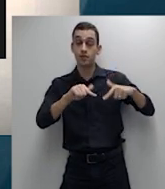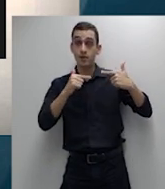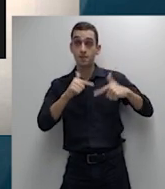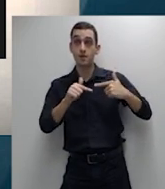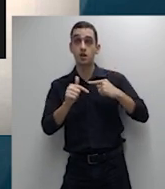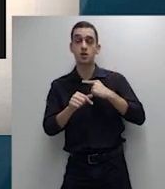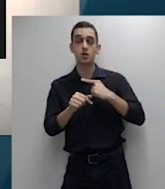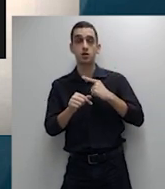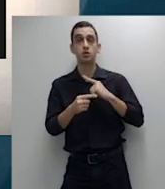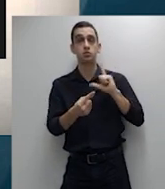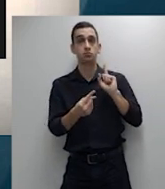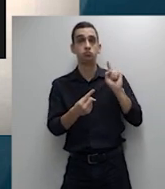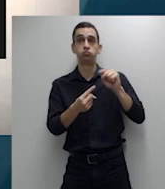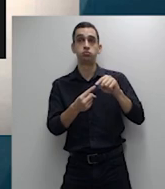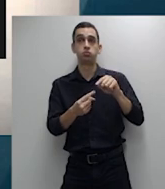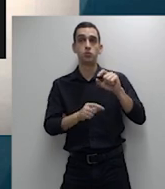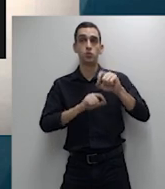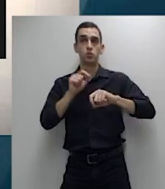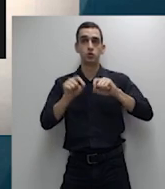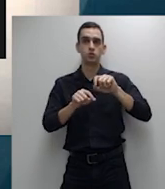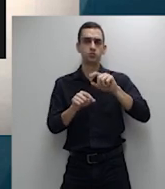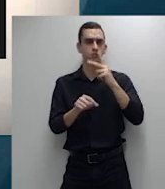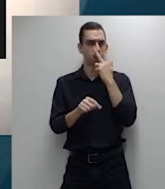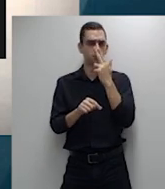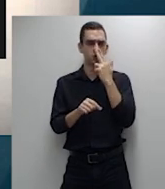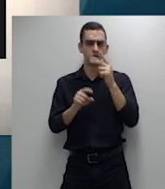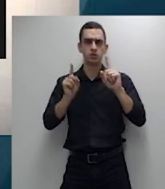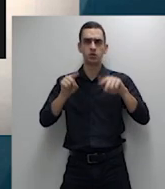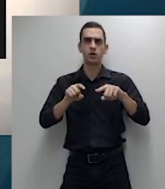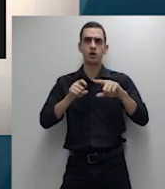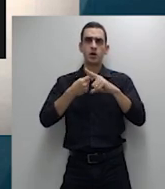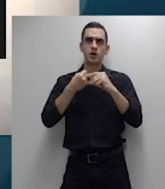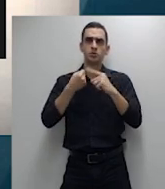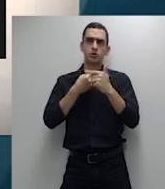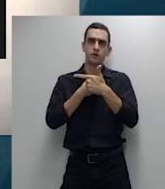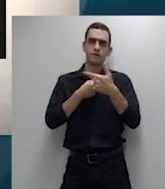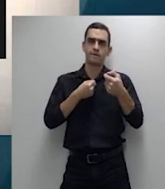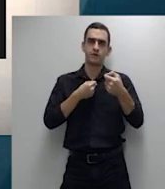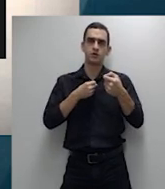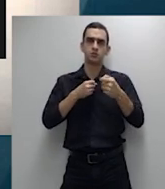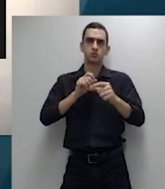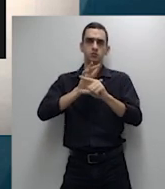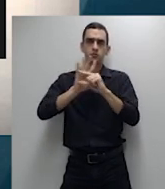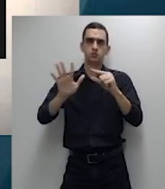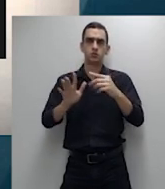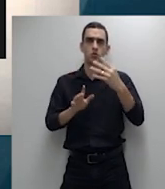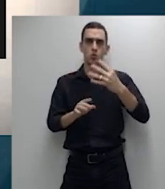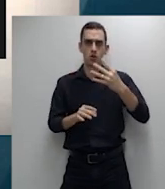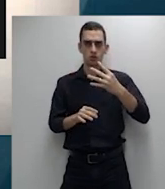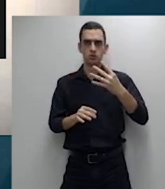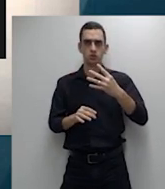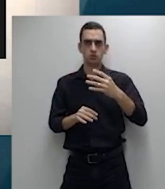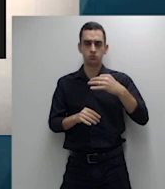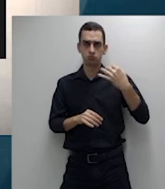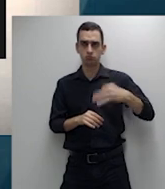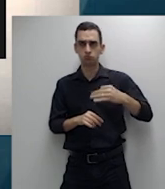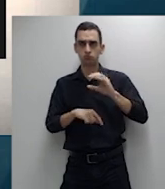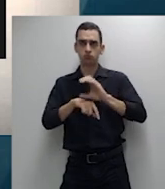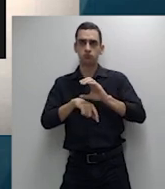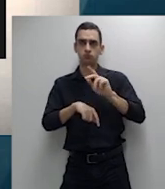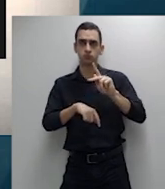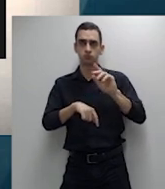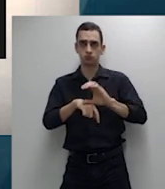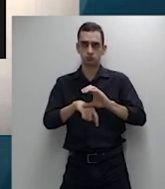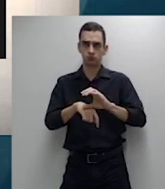aplicados na com Astro Salvo engano no artigo 20 paragrafo 4º do Código de Processo